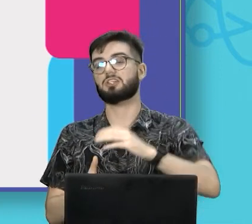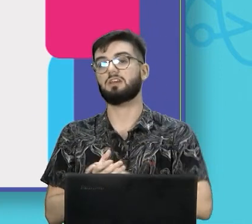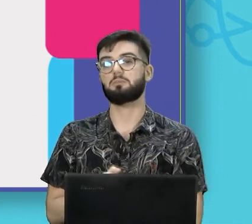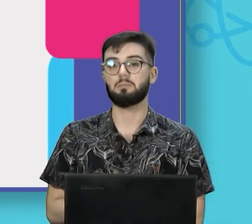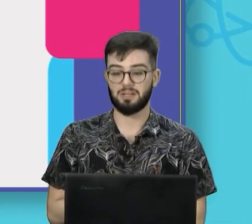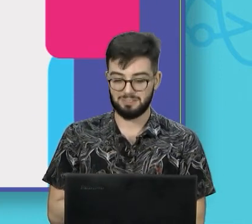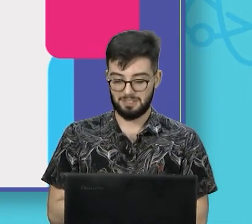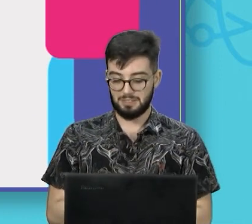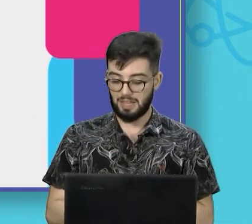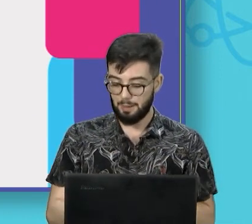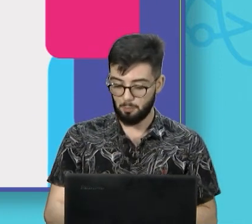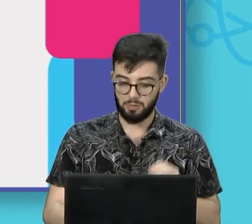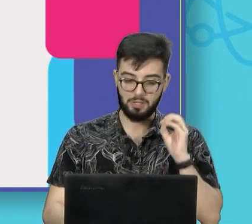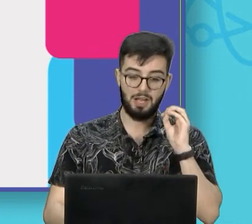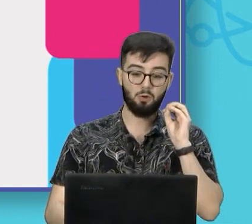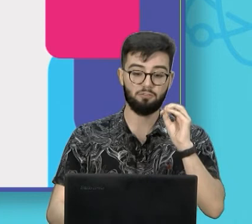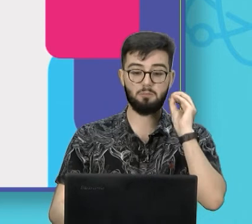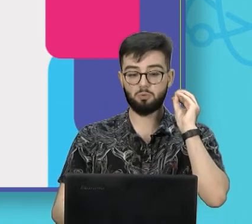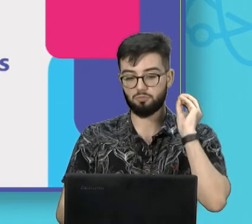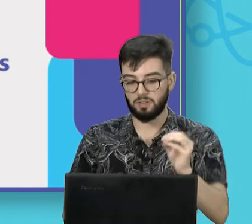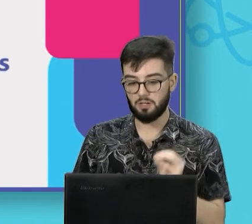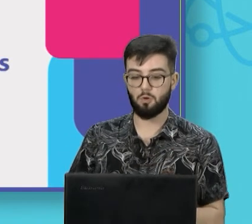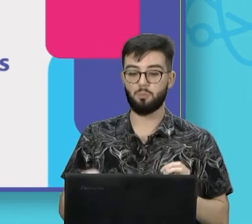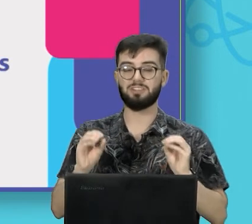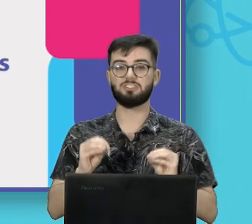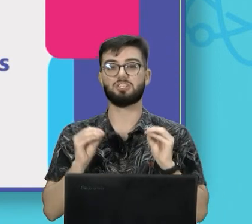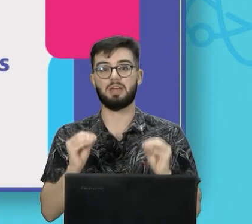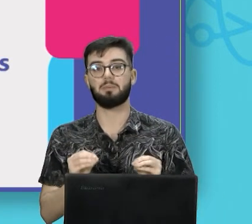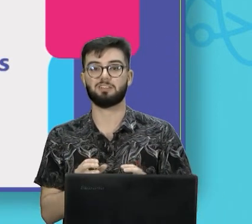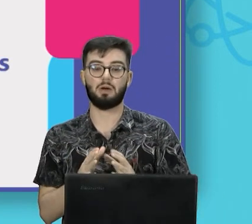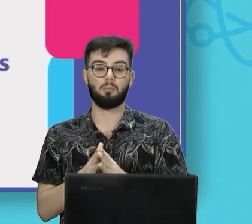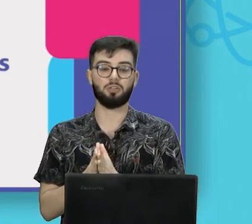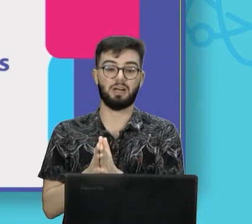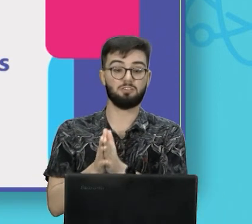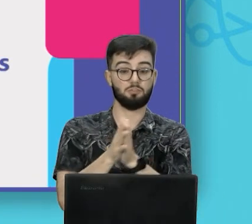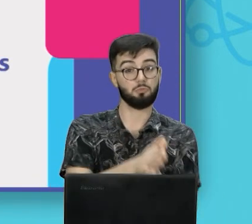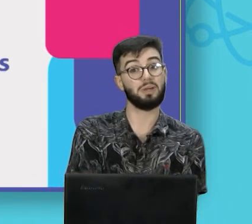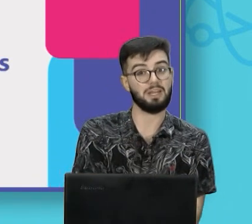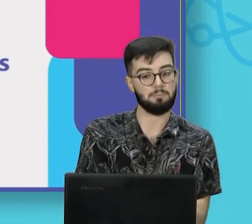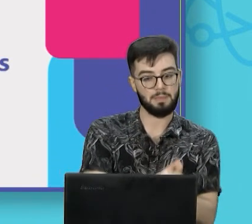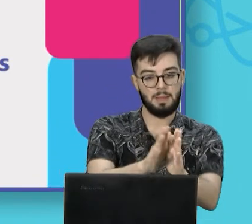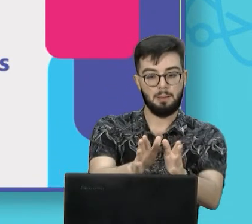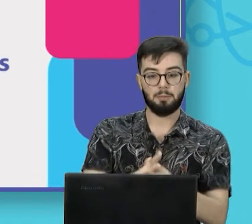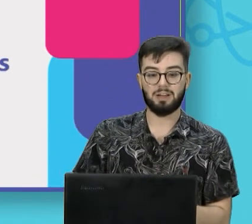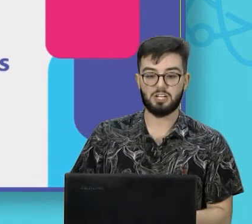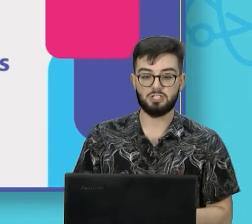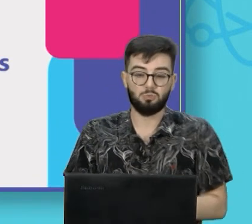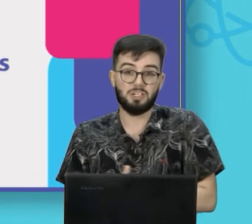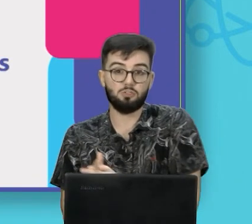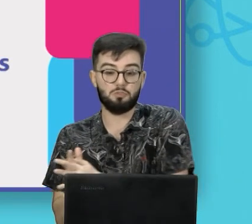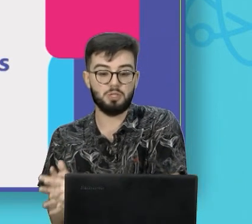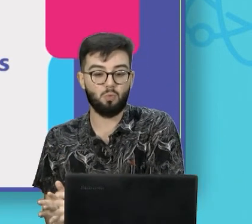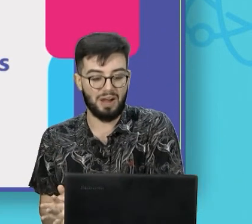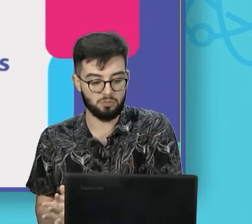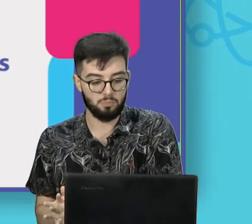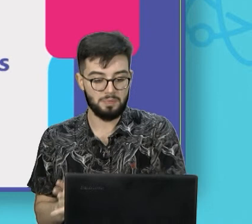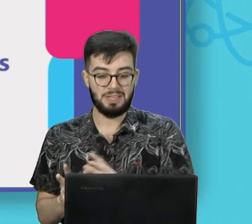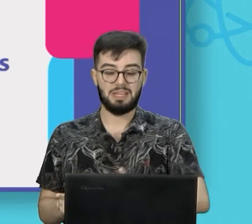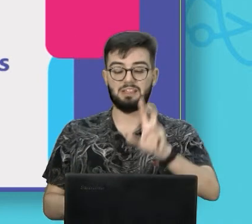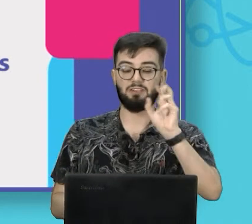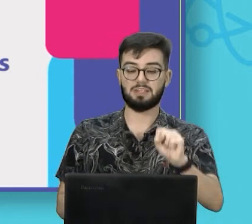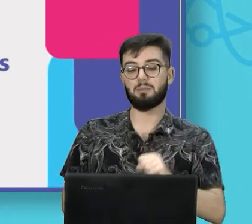império e as três primeiras da República agora vamos ver como esses temas são abordados no ENEM primeira questão valendo